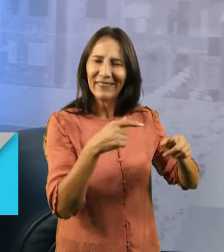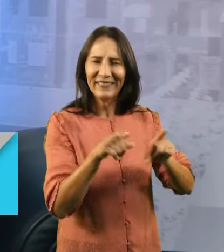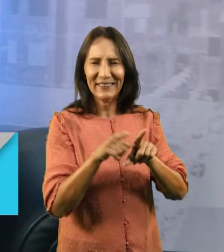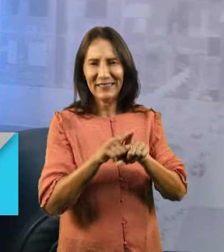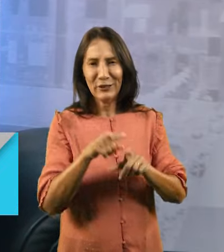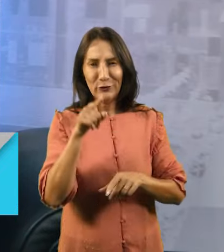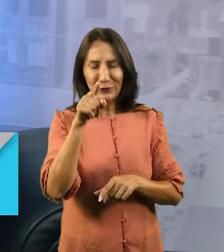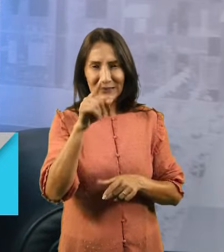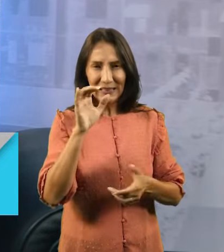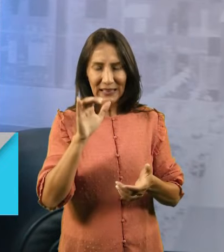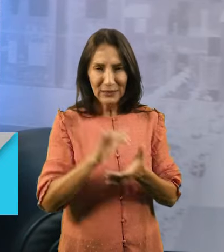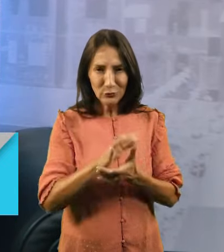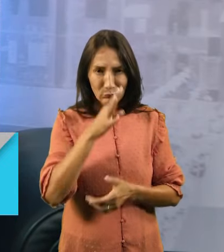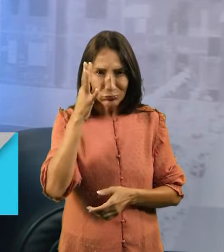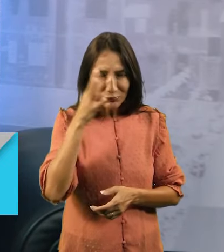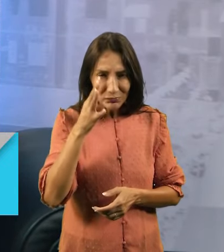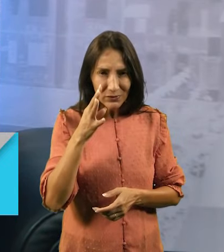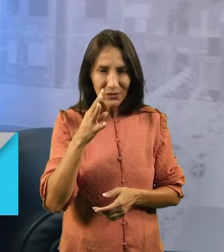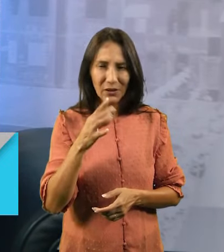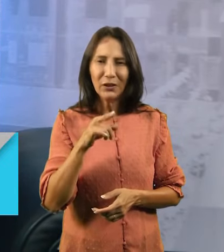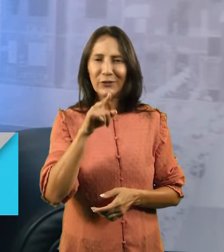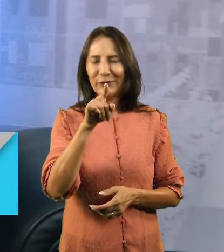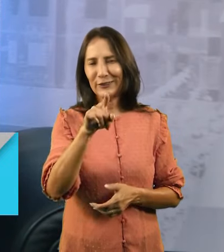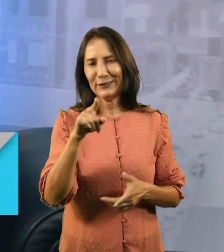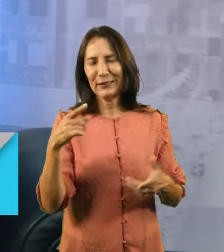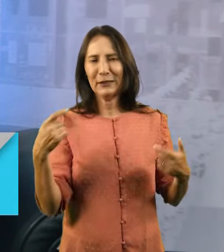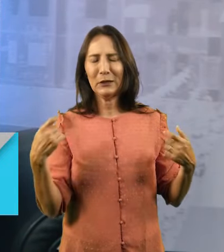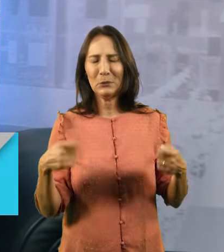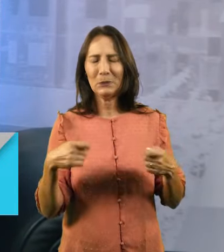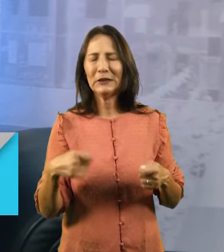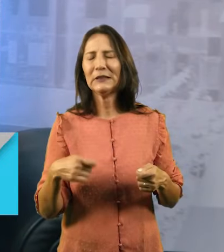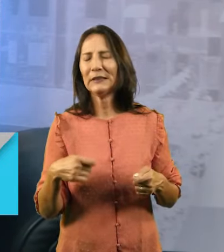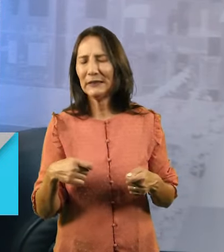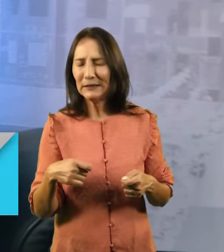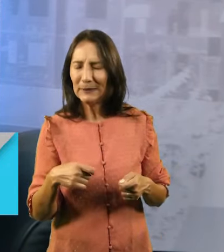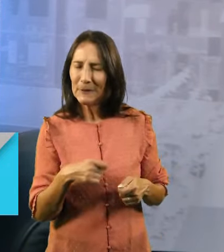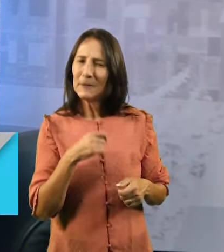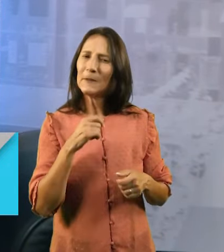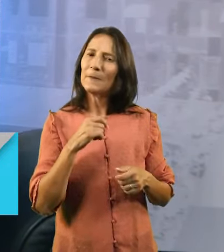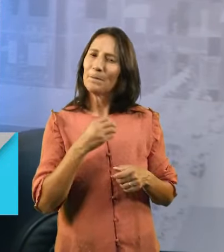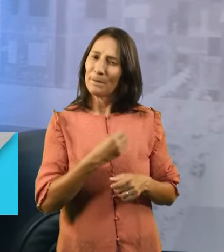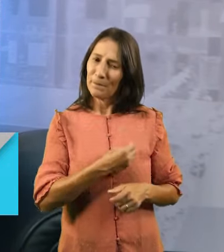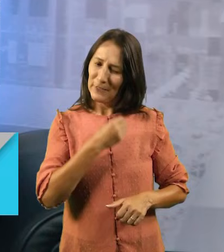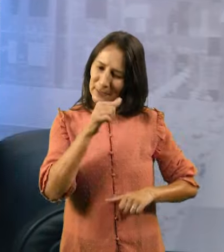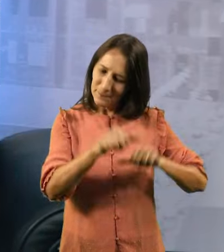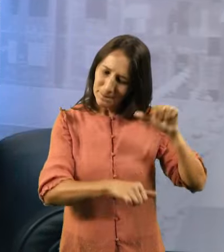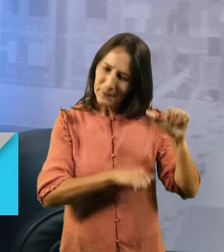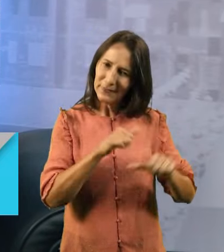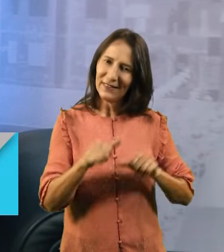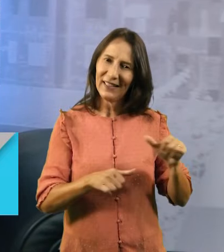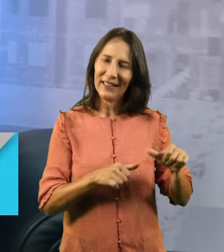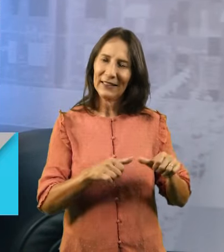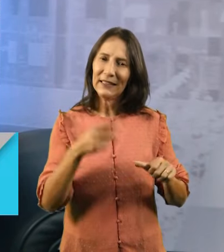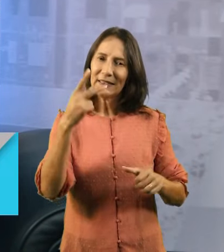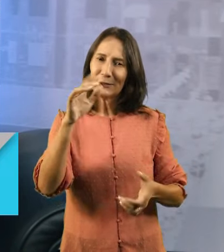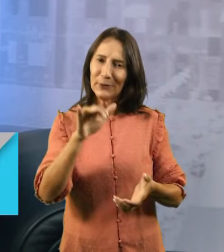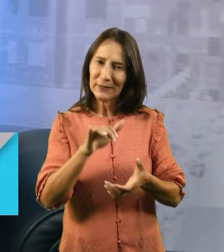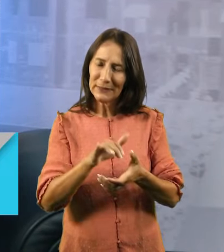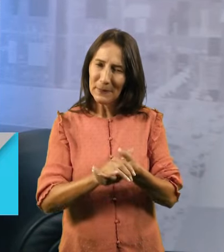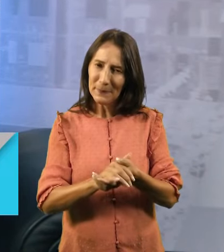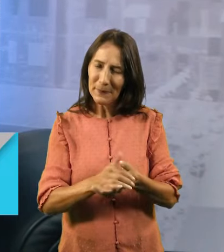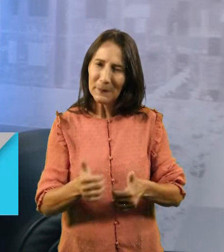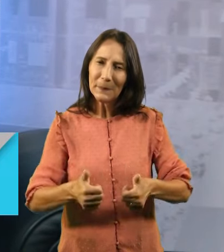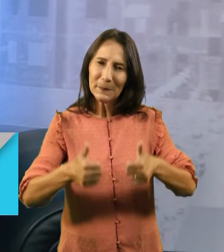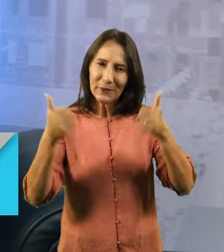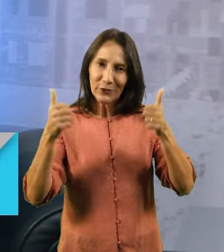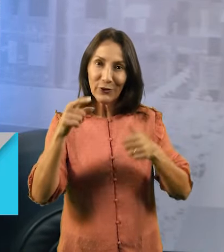tenha uma vida neste momento levantada, consertada, e que o seu casamento possa ser restaurado.